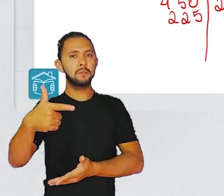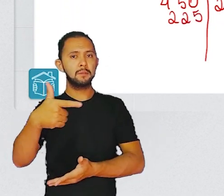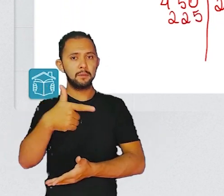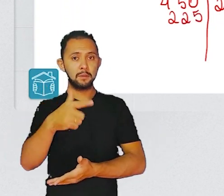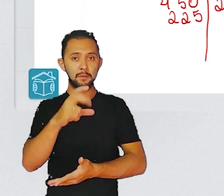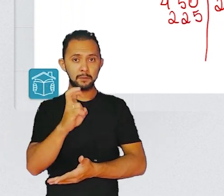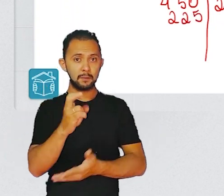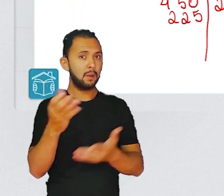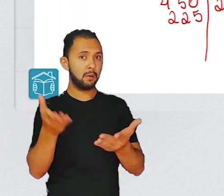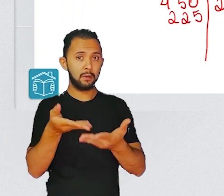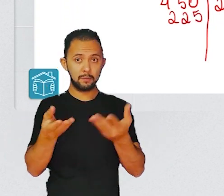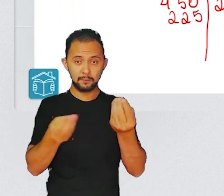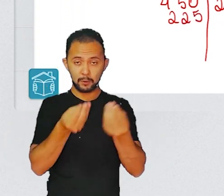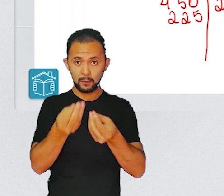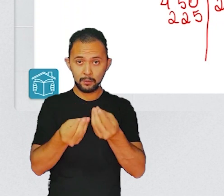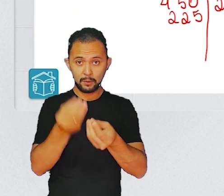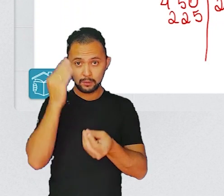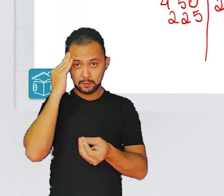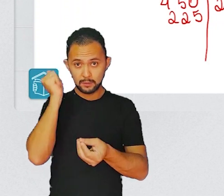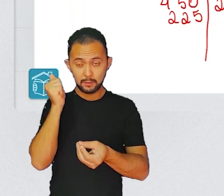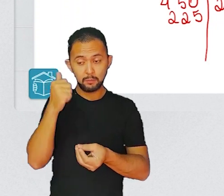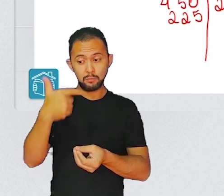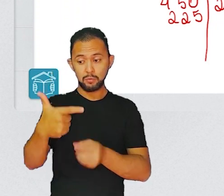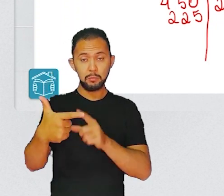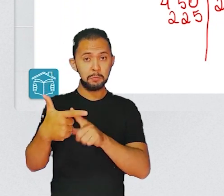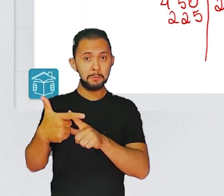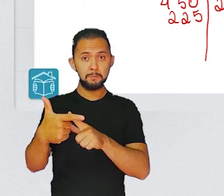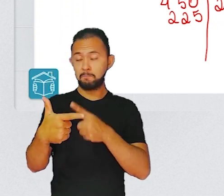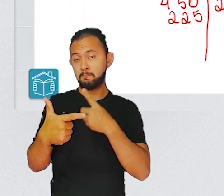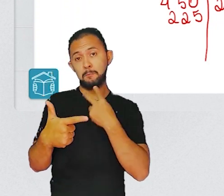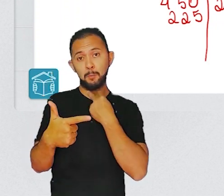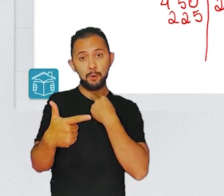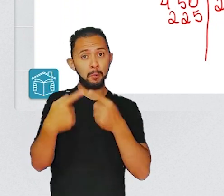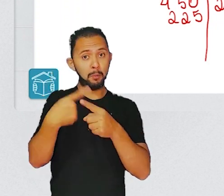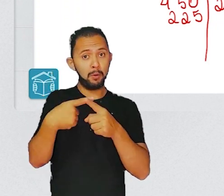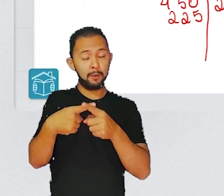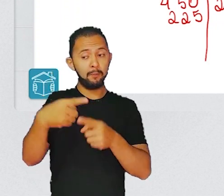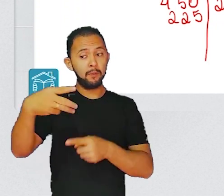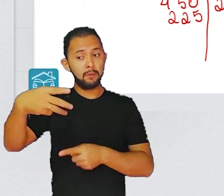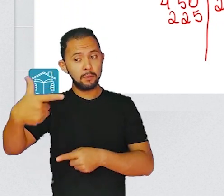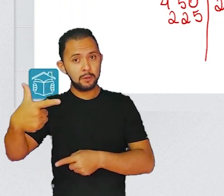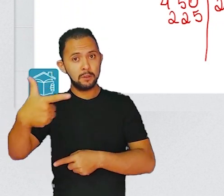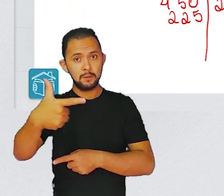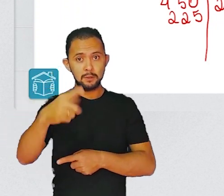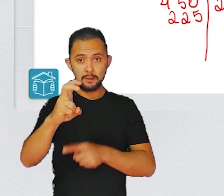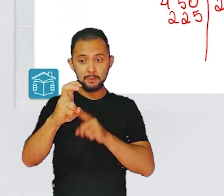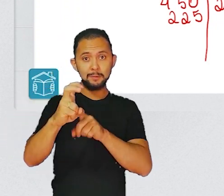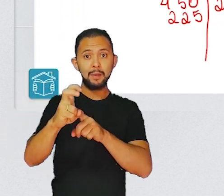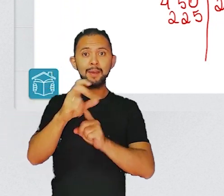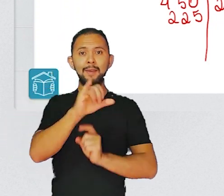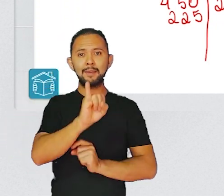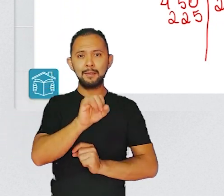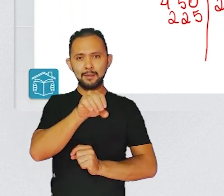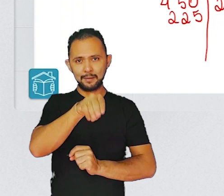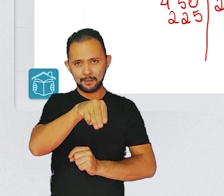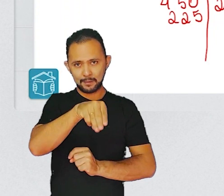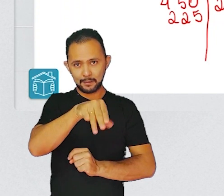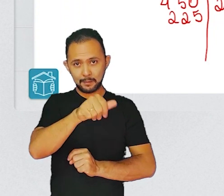225. Agora, professor, 225 não vai dar por 2. Eu já sei, porque ele é um número ímpar. Beleza. Então, o próximo número que